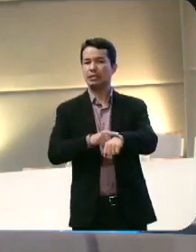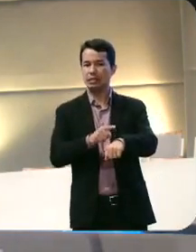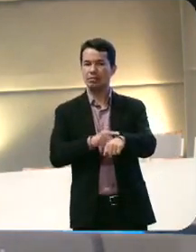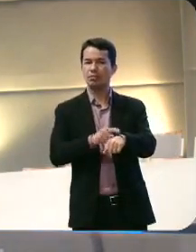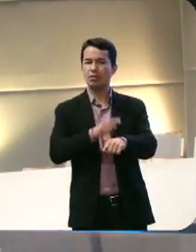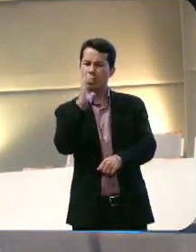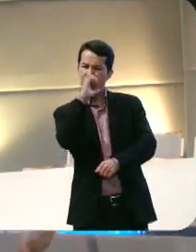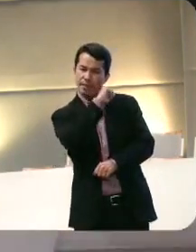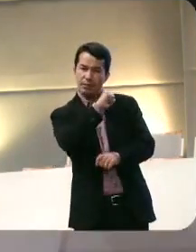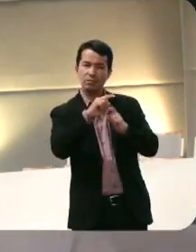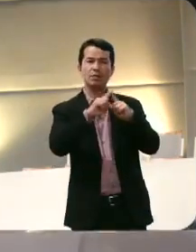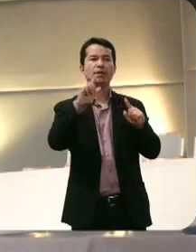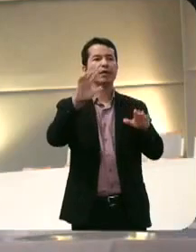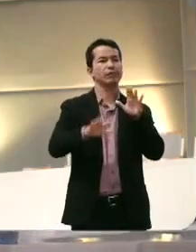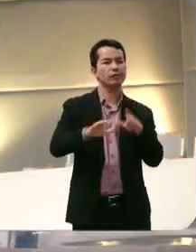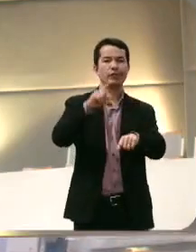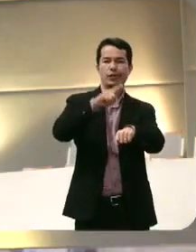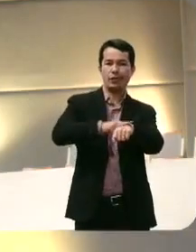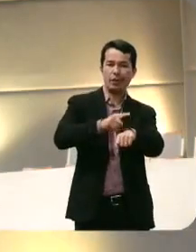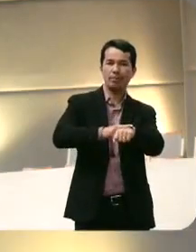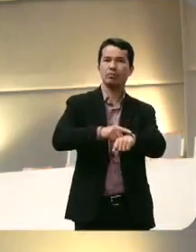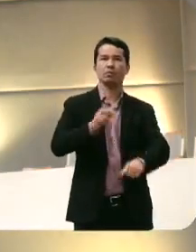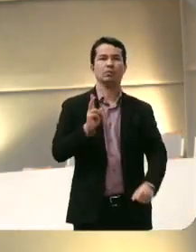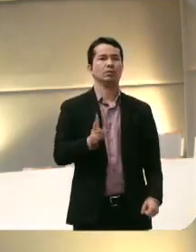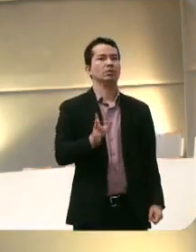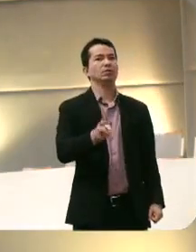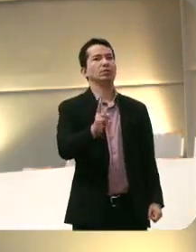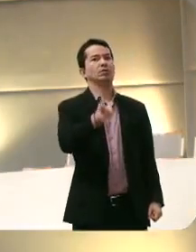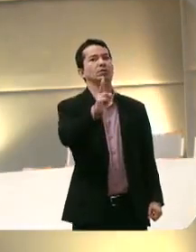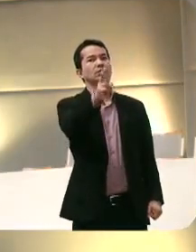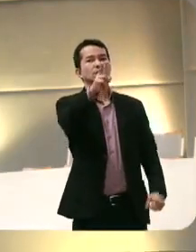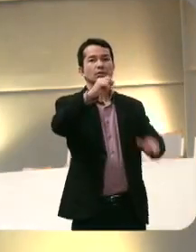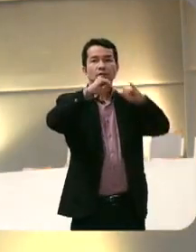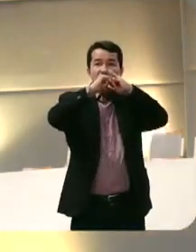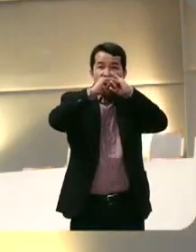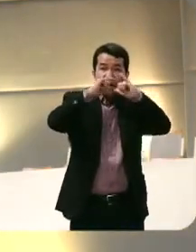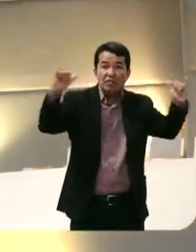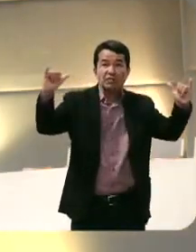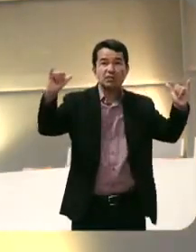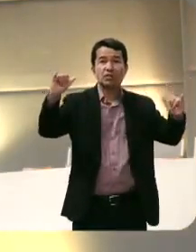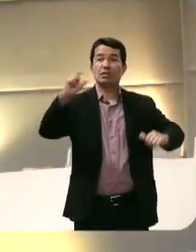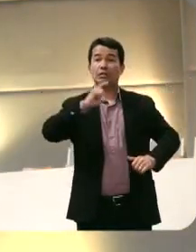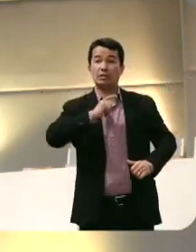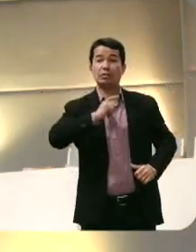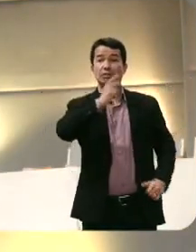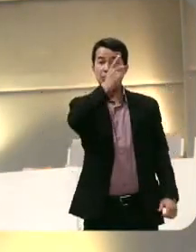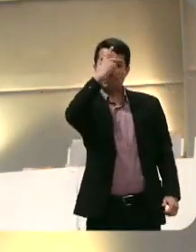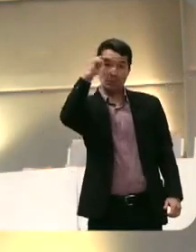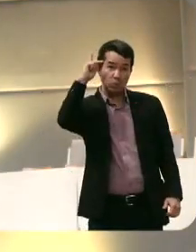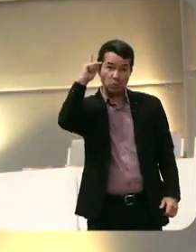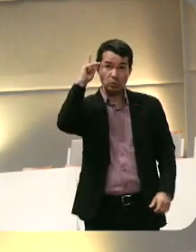permanentes. E eu vejo muita gente no meio do povo de Deus